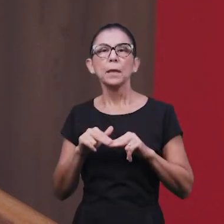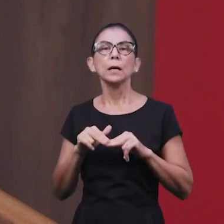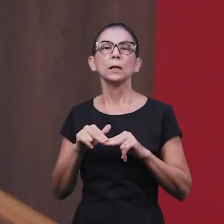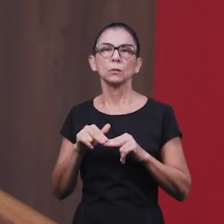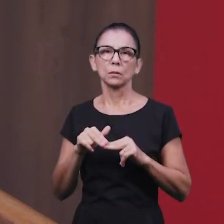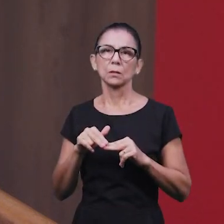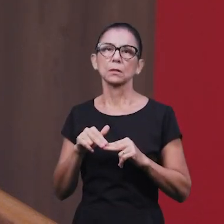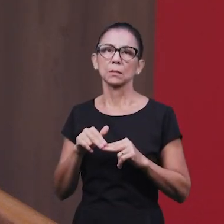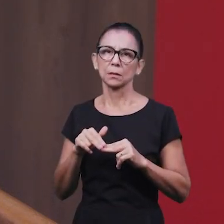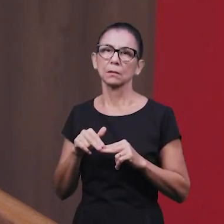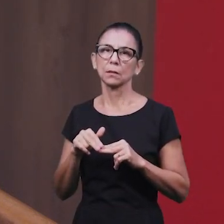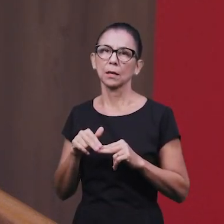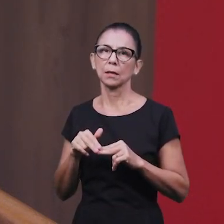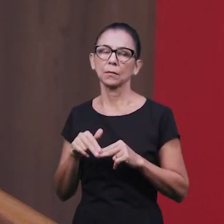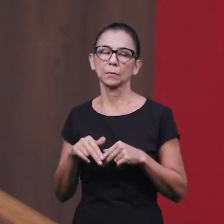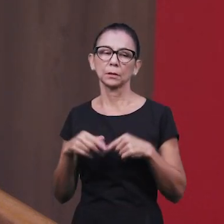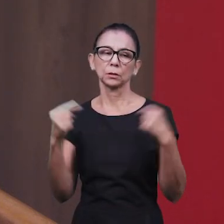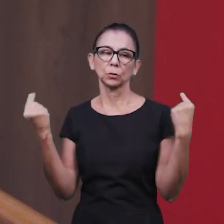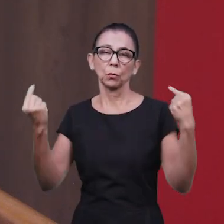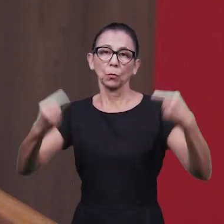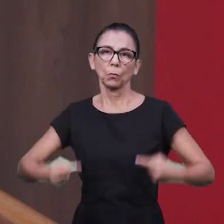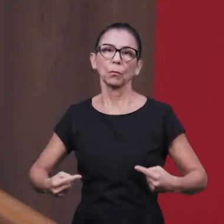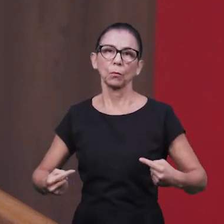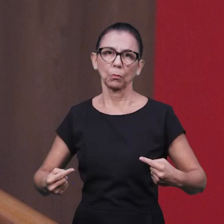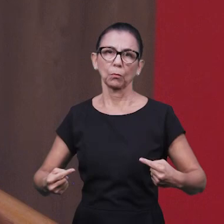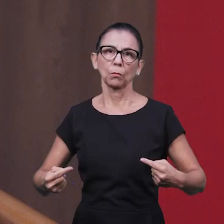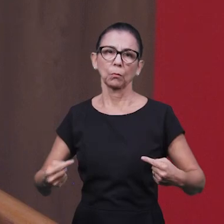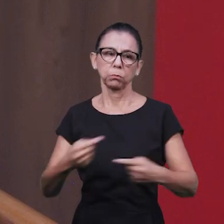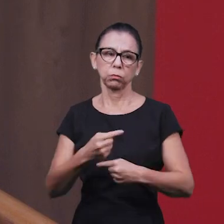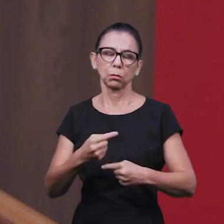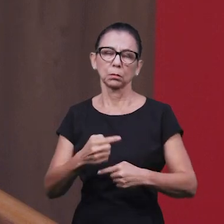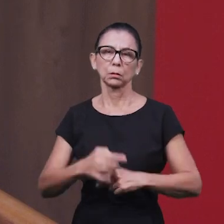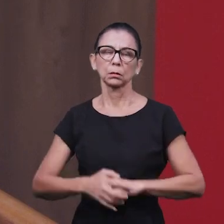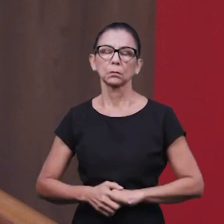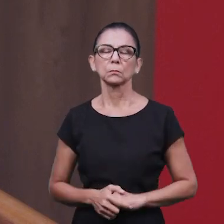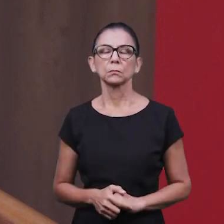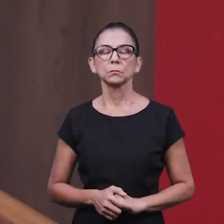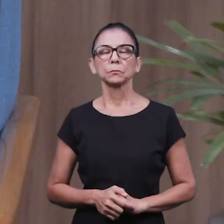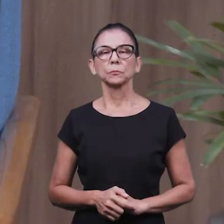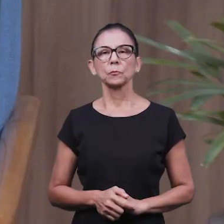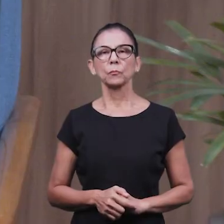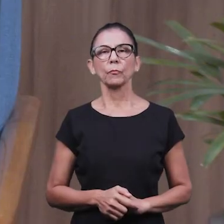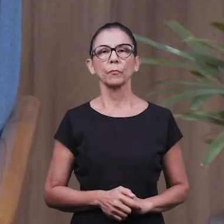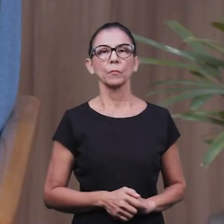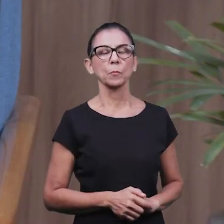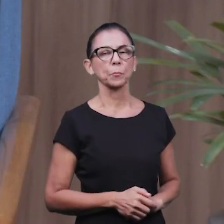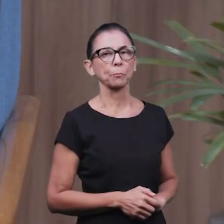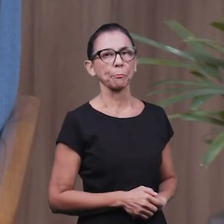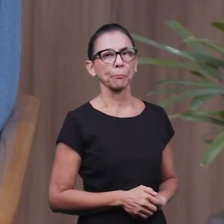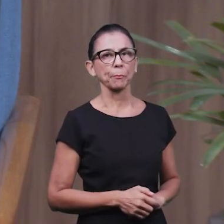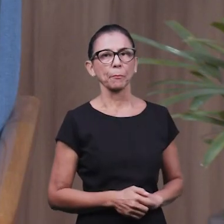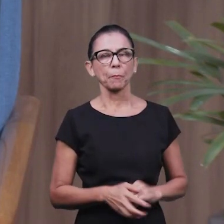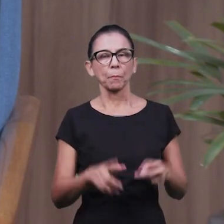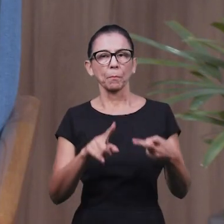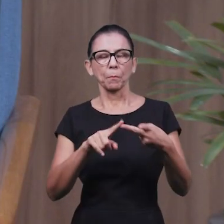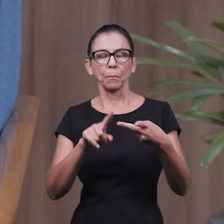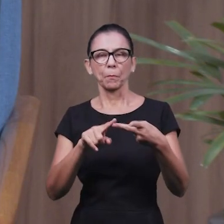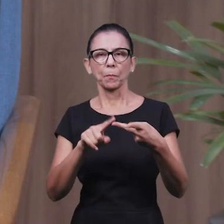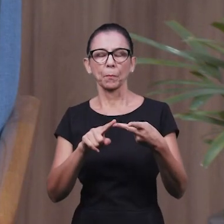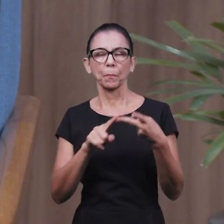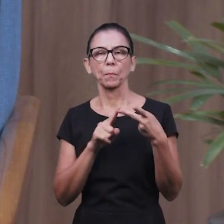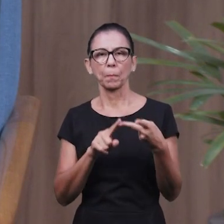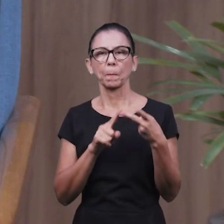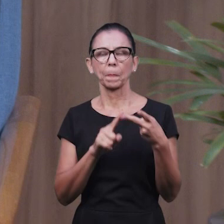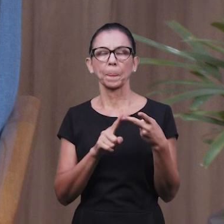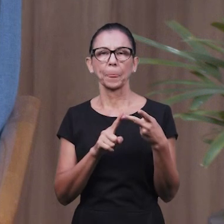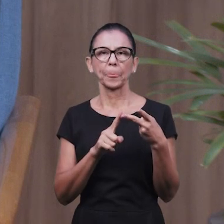combatermos contra a apostasia, né? E é coisa que nós vamos ver daqui a pouco, né? Eu falei que eram dois aspectos, um deles é esse,